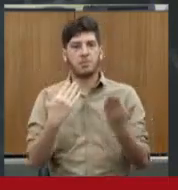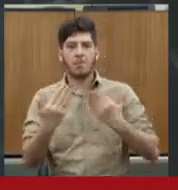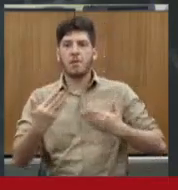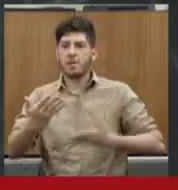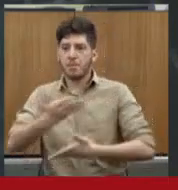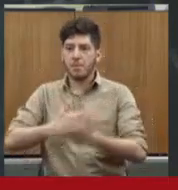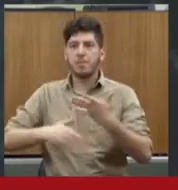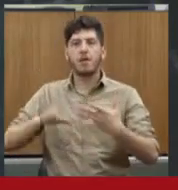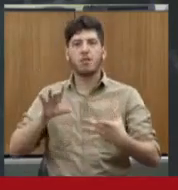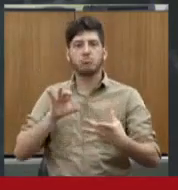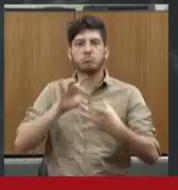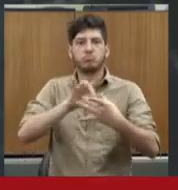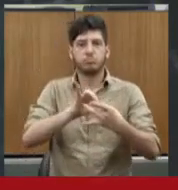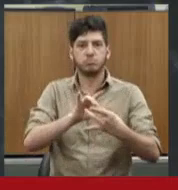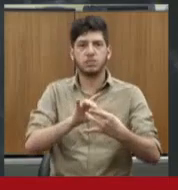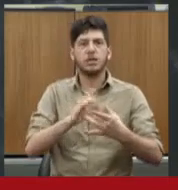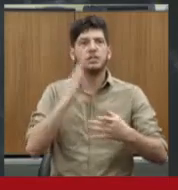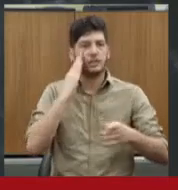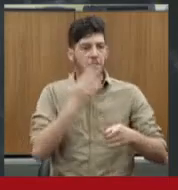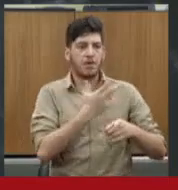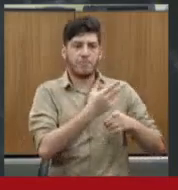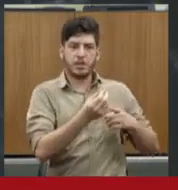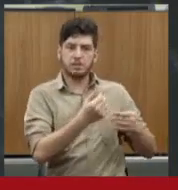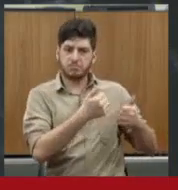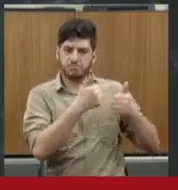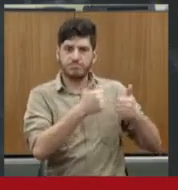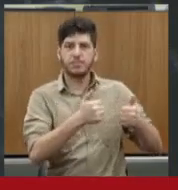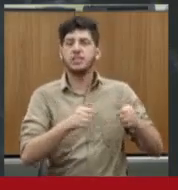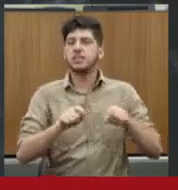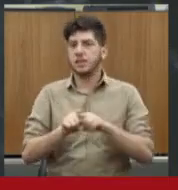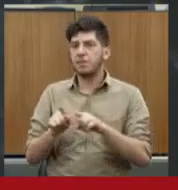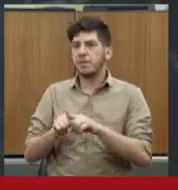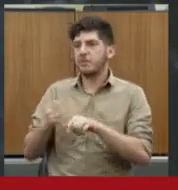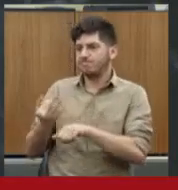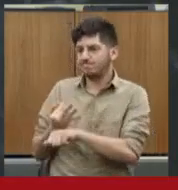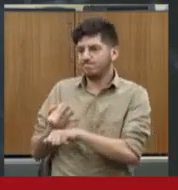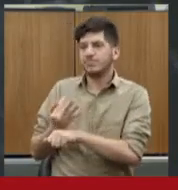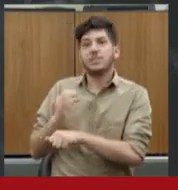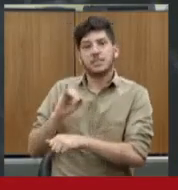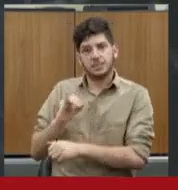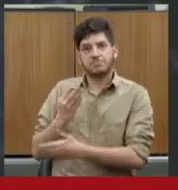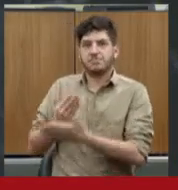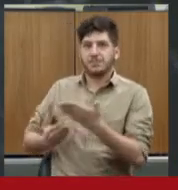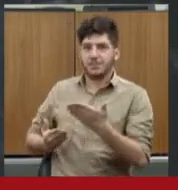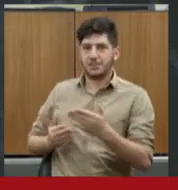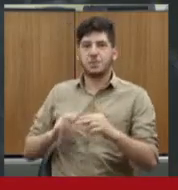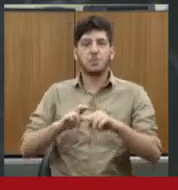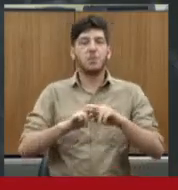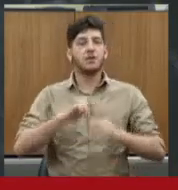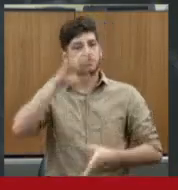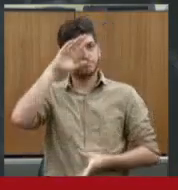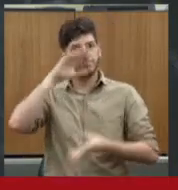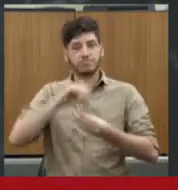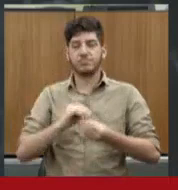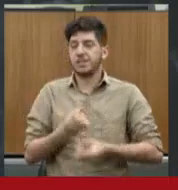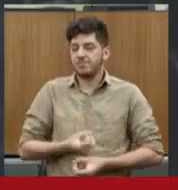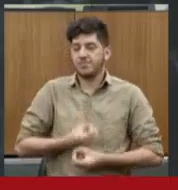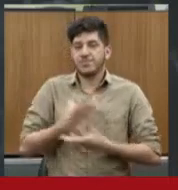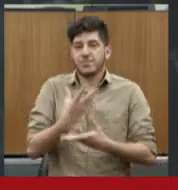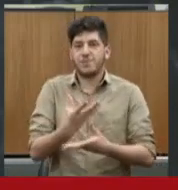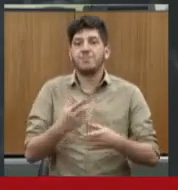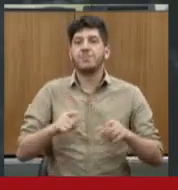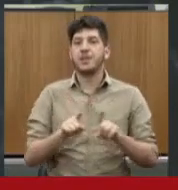Né? Então, por essa razão, eu quero ser breve aqui e dizer também